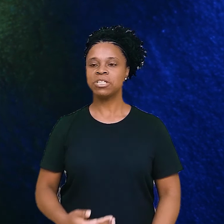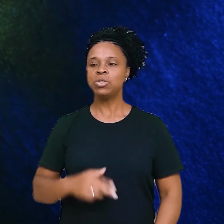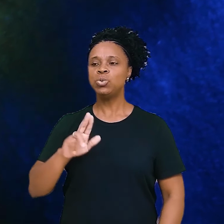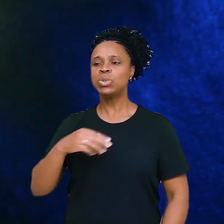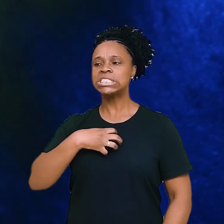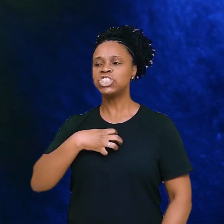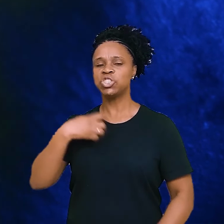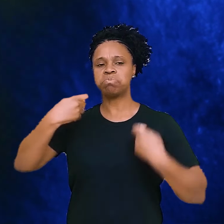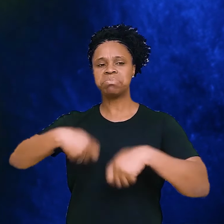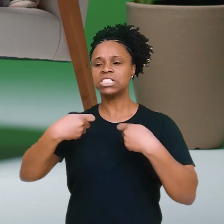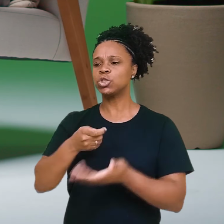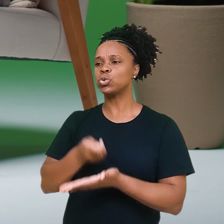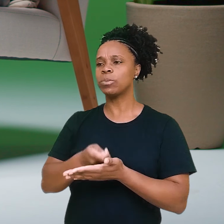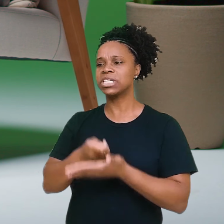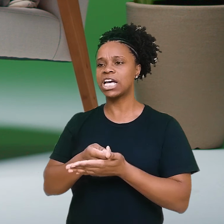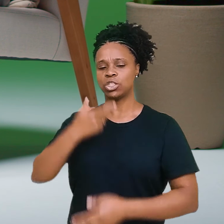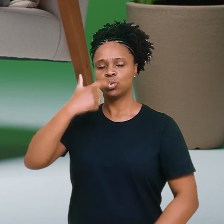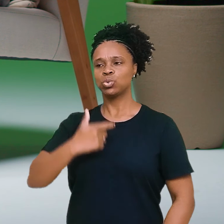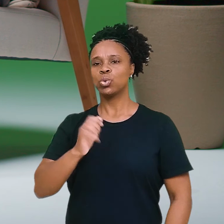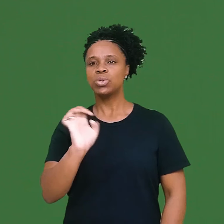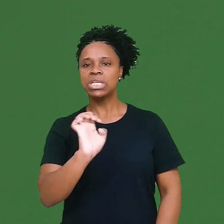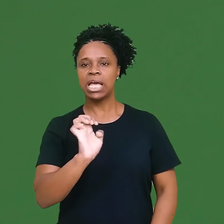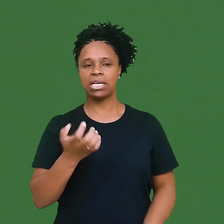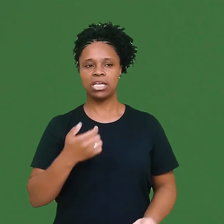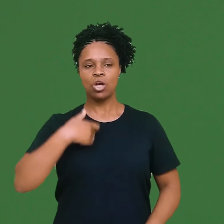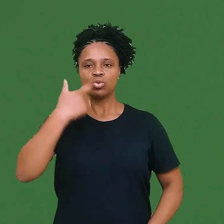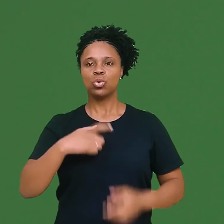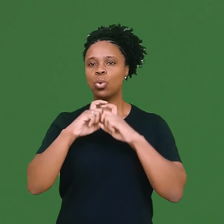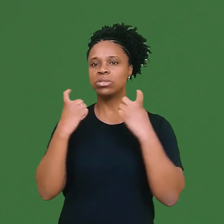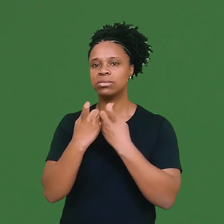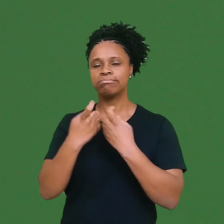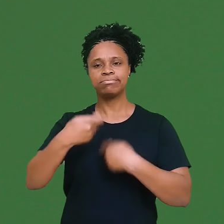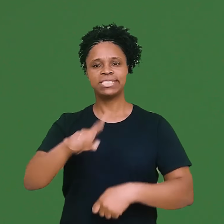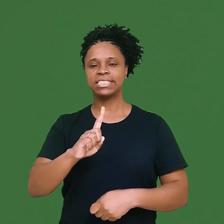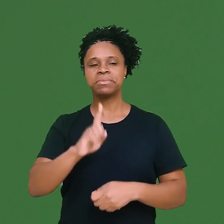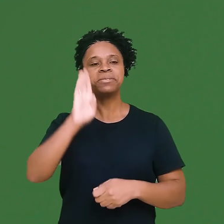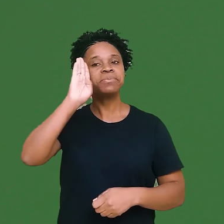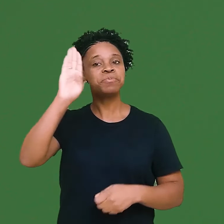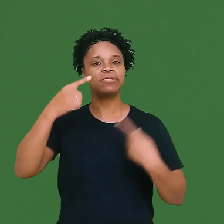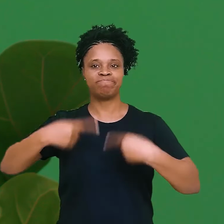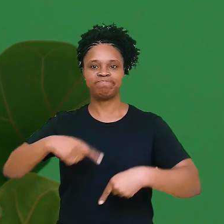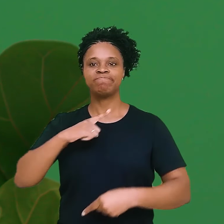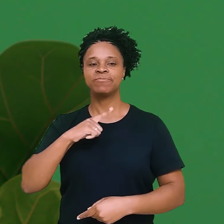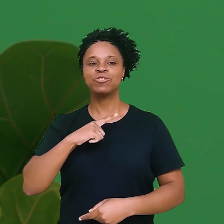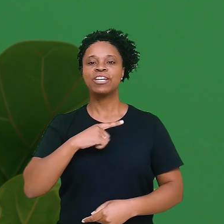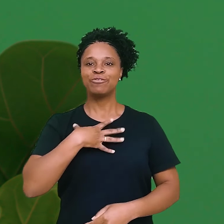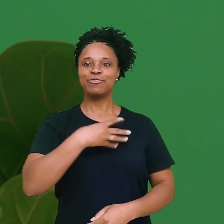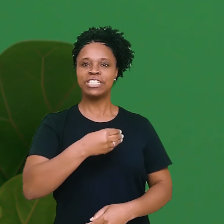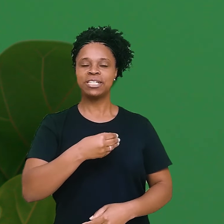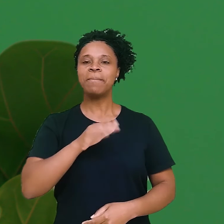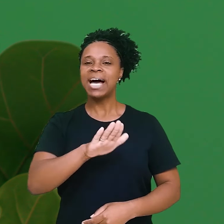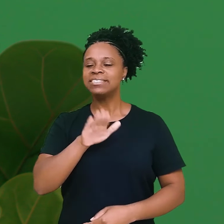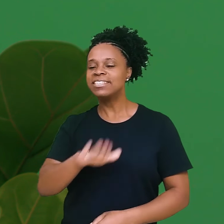Eu nunca senti a necessidade de falar para as pessoas, eu sou gay, eu tenho essa orientação. E o maior desafio foi com os meus filhos, né? Acho que as